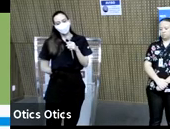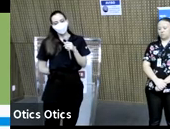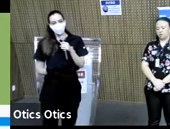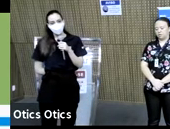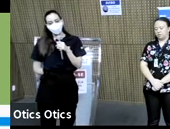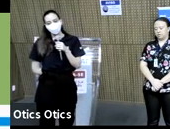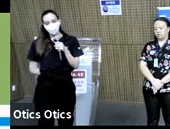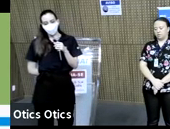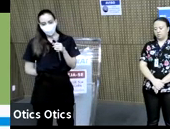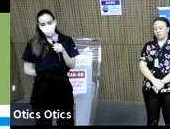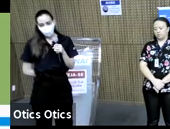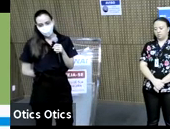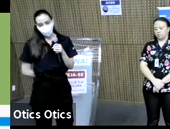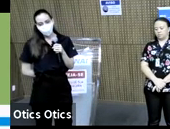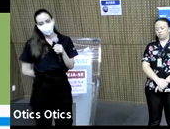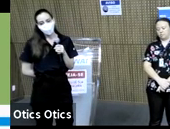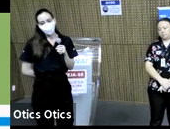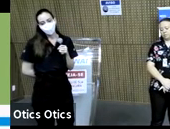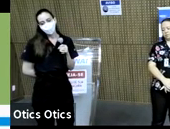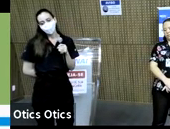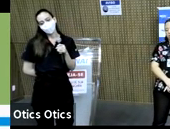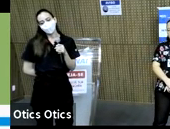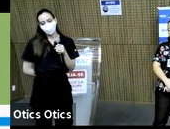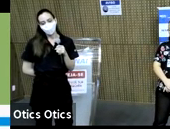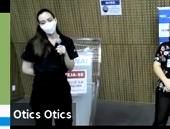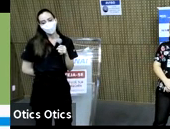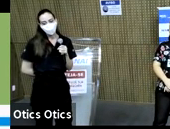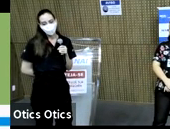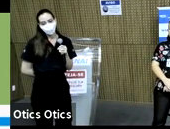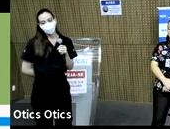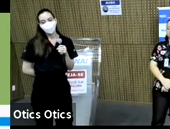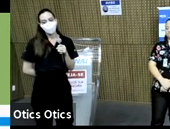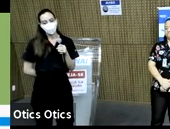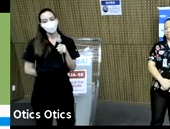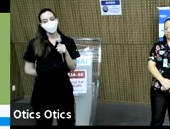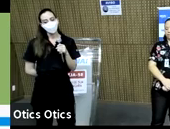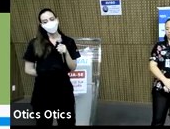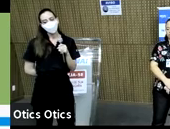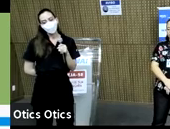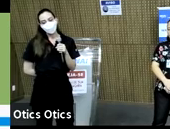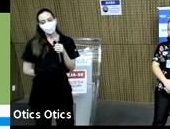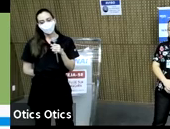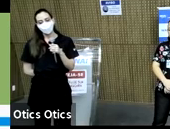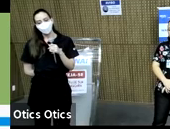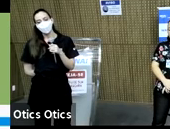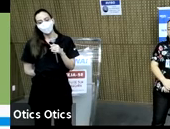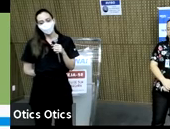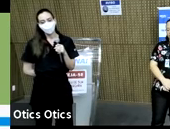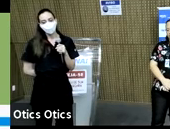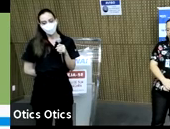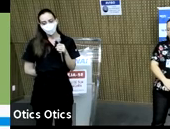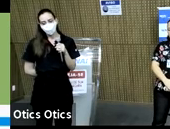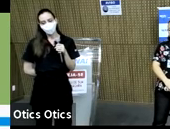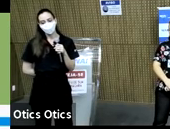Em relação aos hipertensos e diabéticos, nós temos os hipertensos uma população um pouco maior, né? Esse percentual